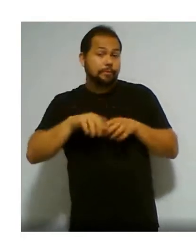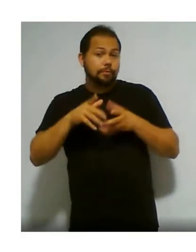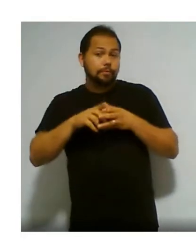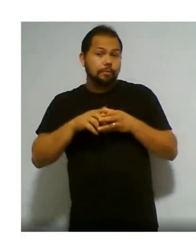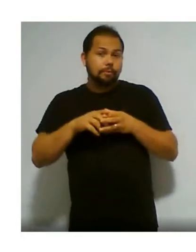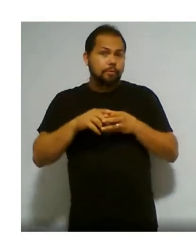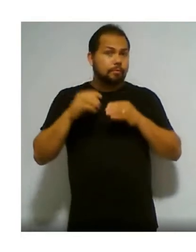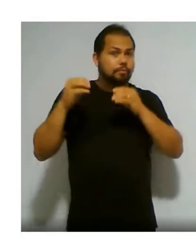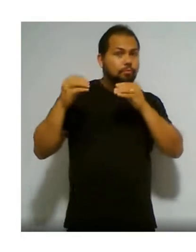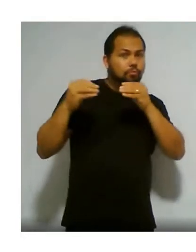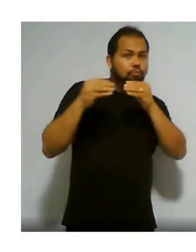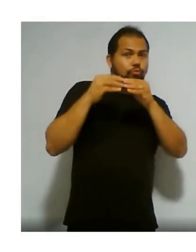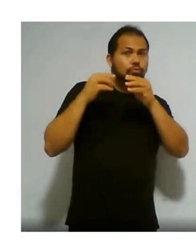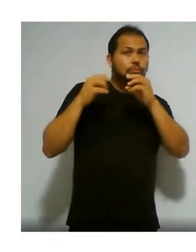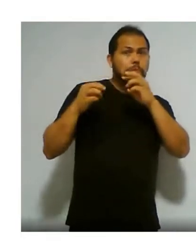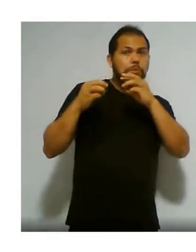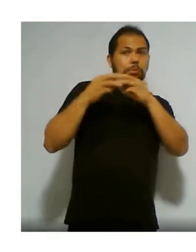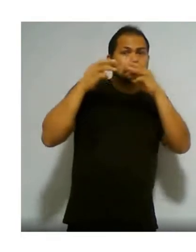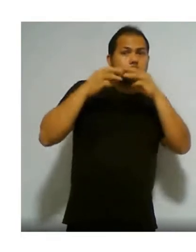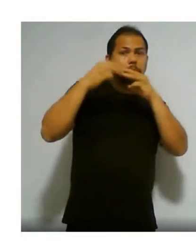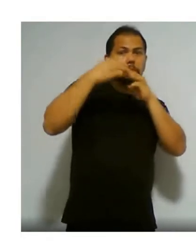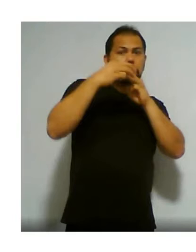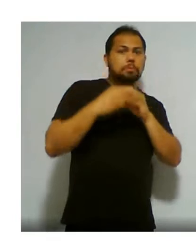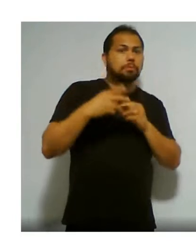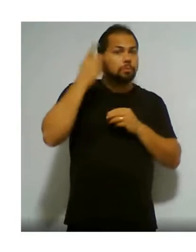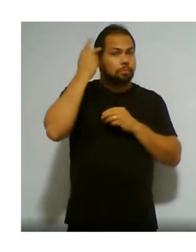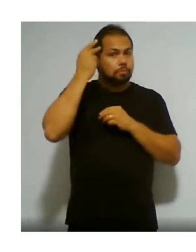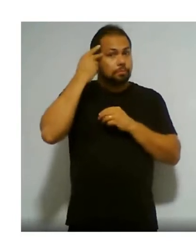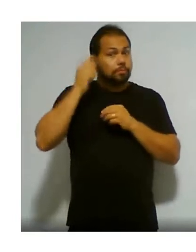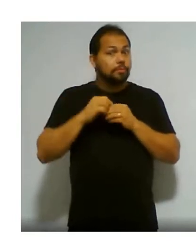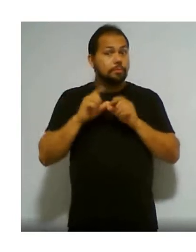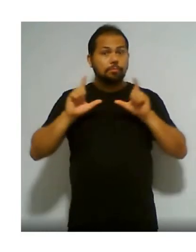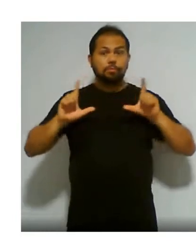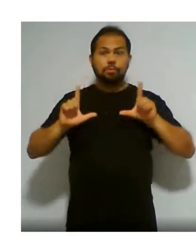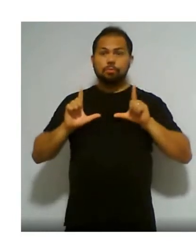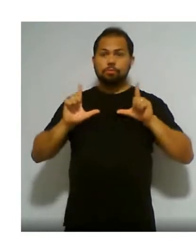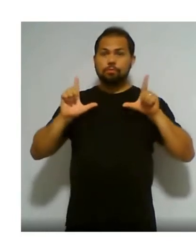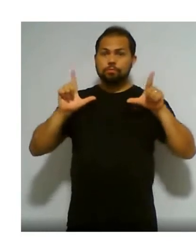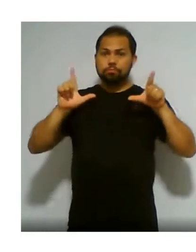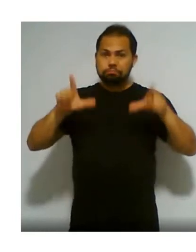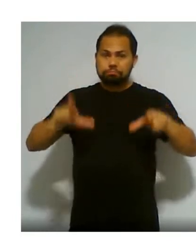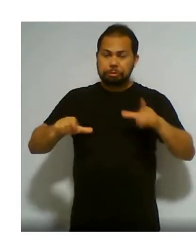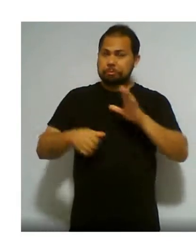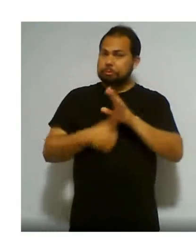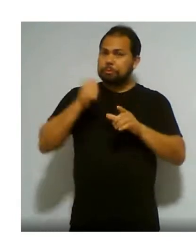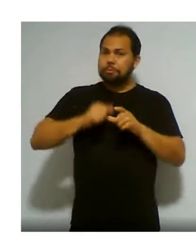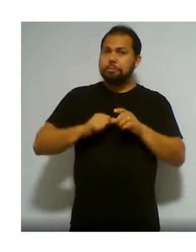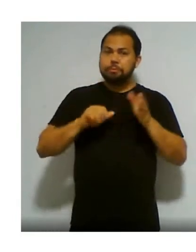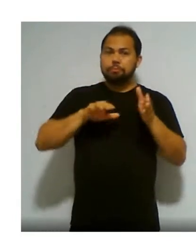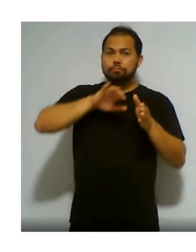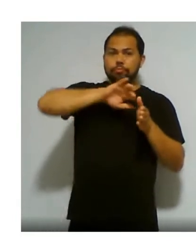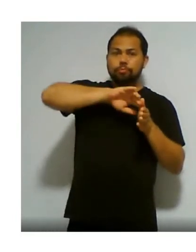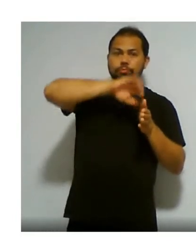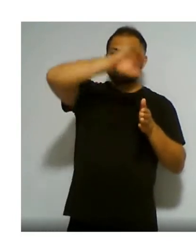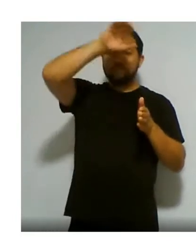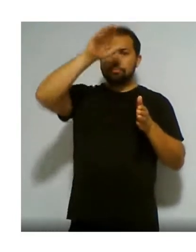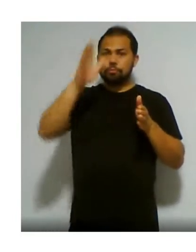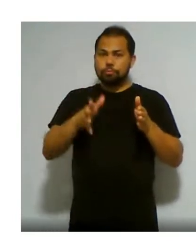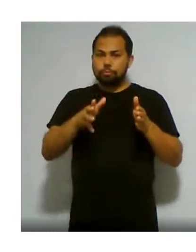conexão, normalmente você faz ela assim que você encaixa uma placa-mãe pela primeira vez no seu gabinete, você vai ligar os conectores do gabinete na